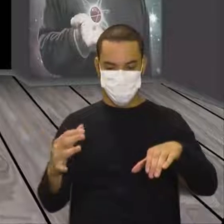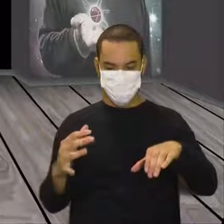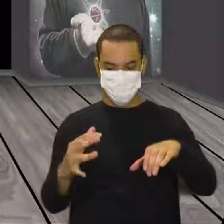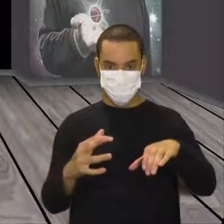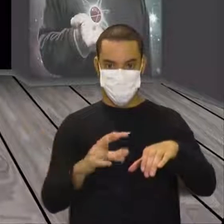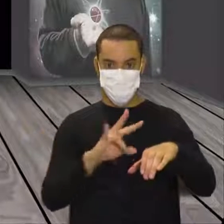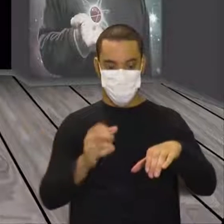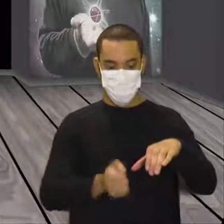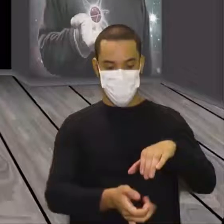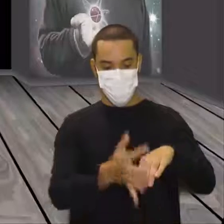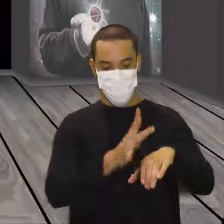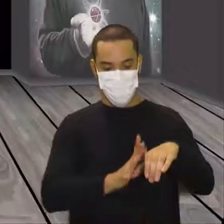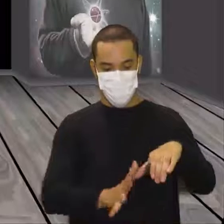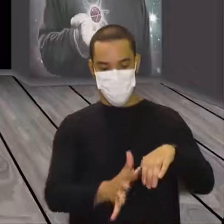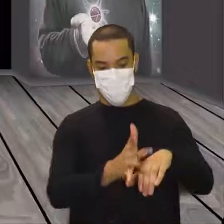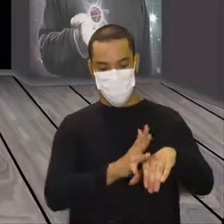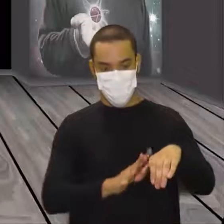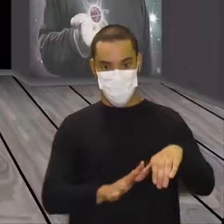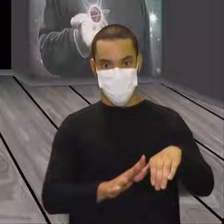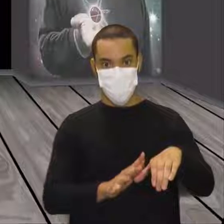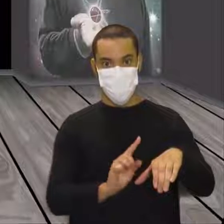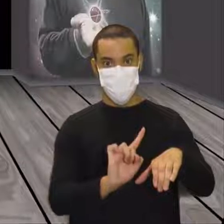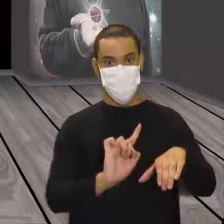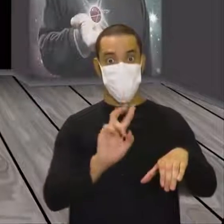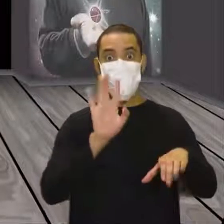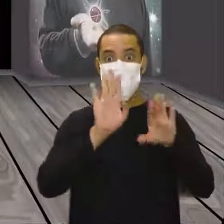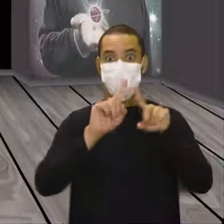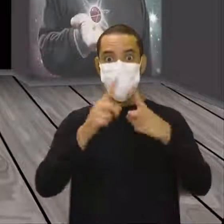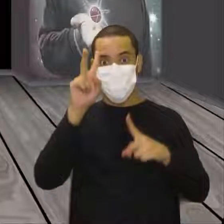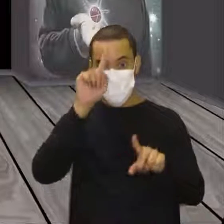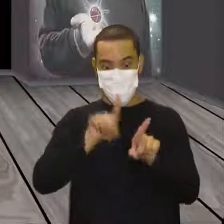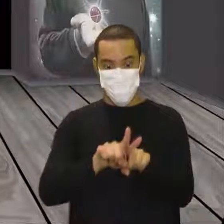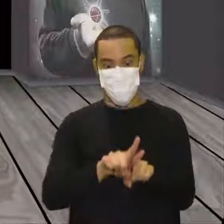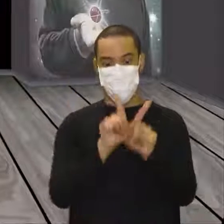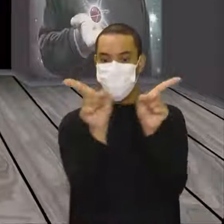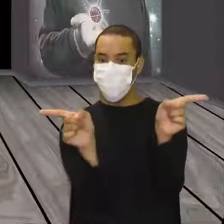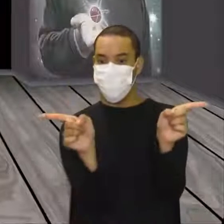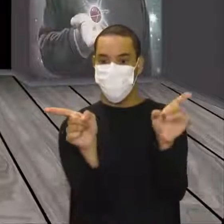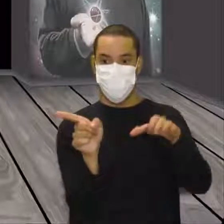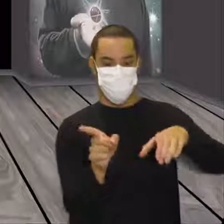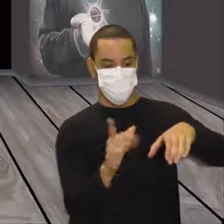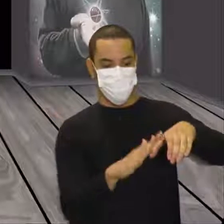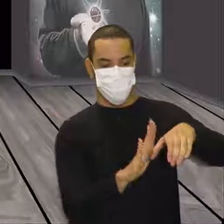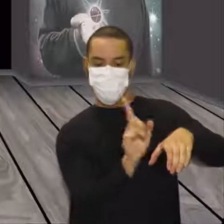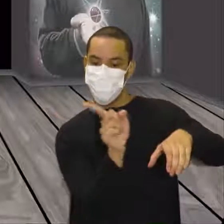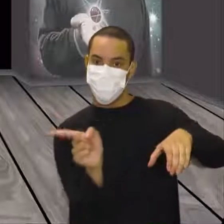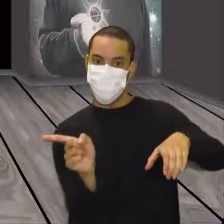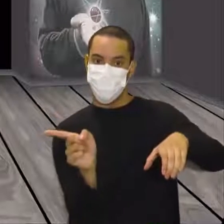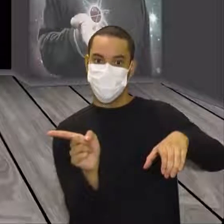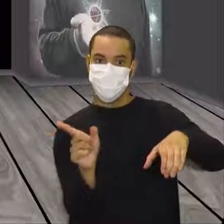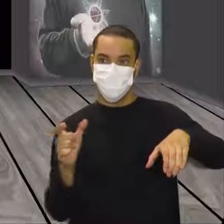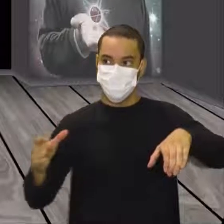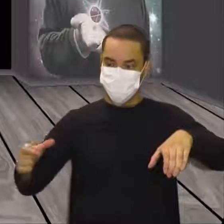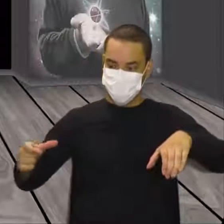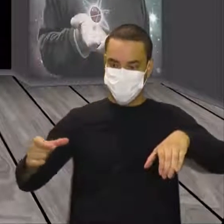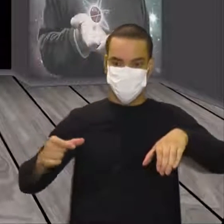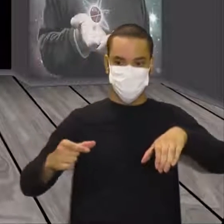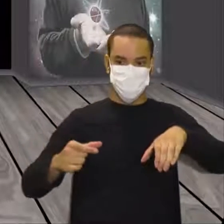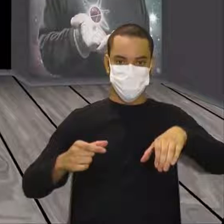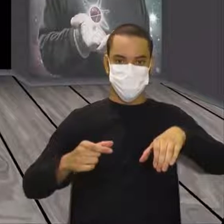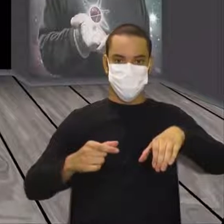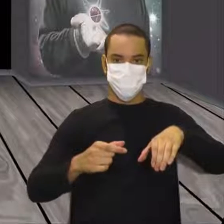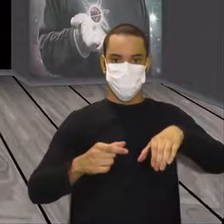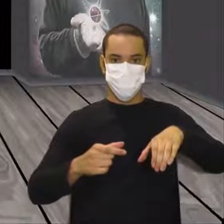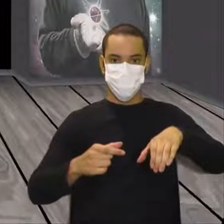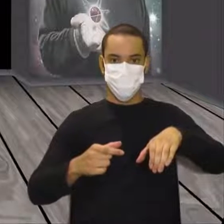campo magnético contrário ao fluxo. Então, o que acontece? se a espira está aqui, vai aproximando o ímã,